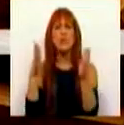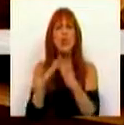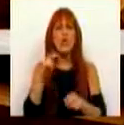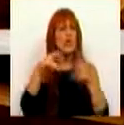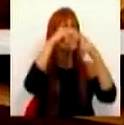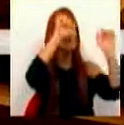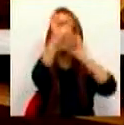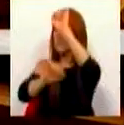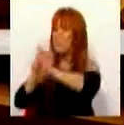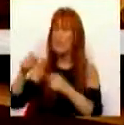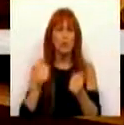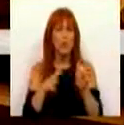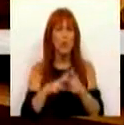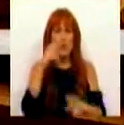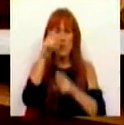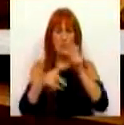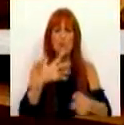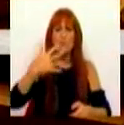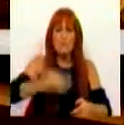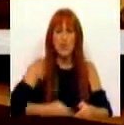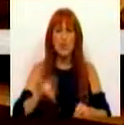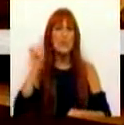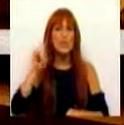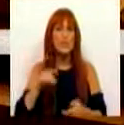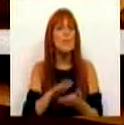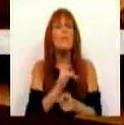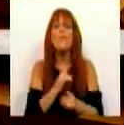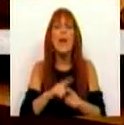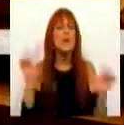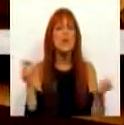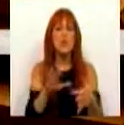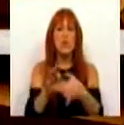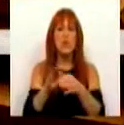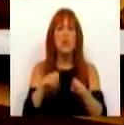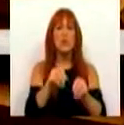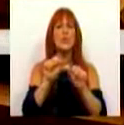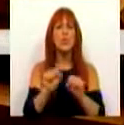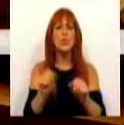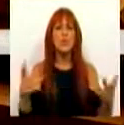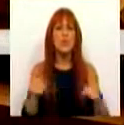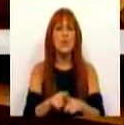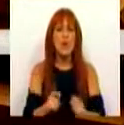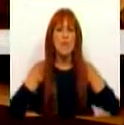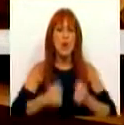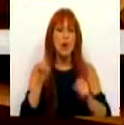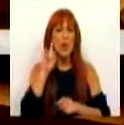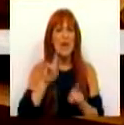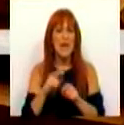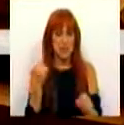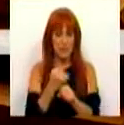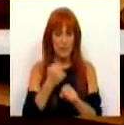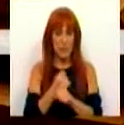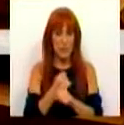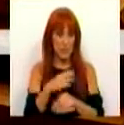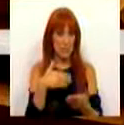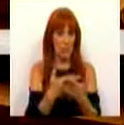os municípios e para todos os cidadãos, fundamentada na promoção da coesão territorial, na melhoria da qualidade dos